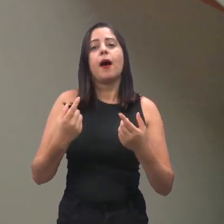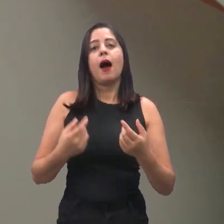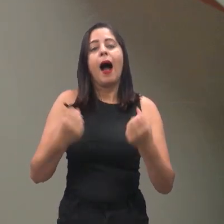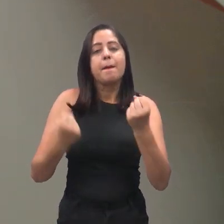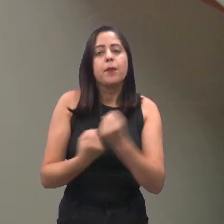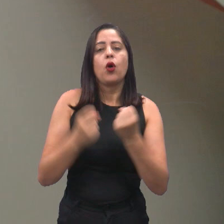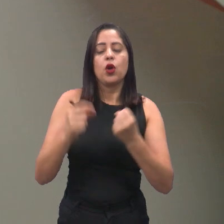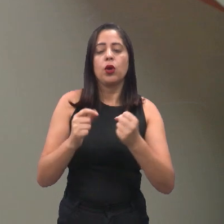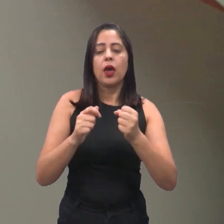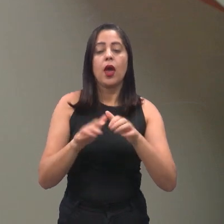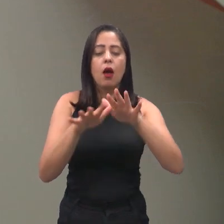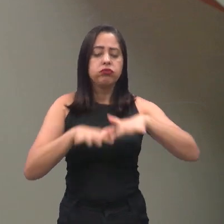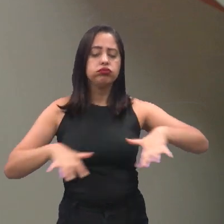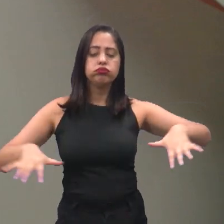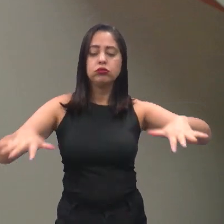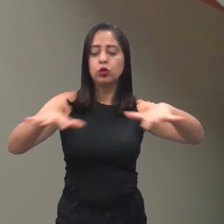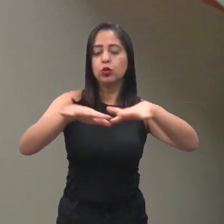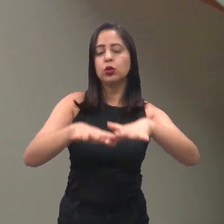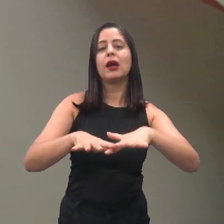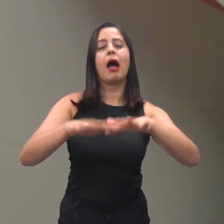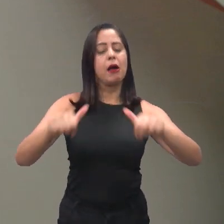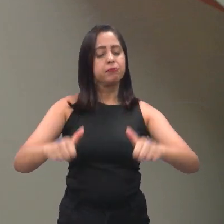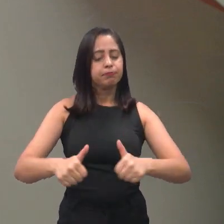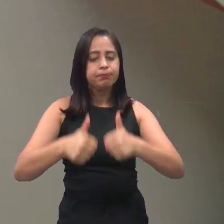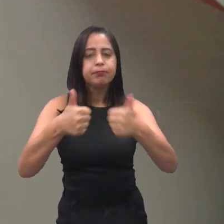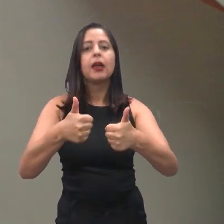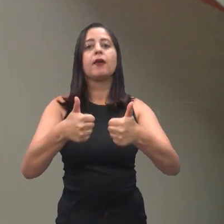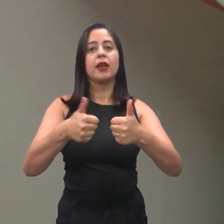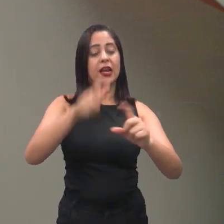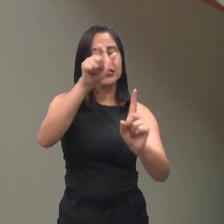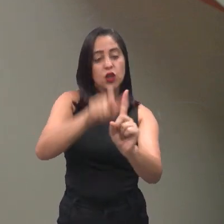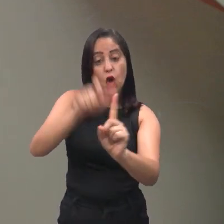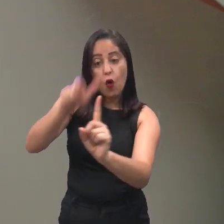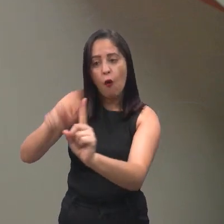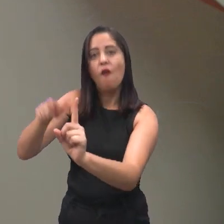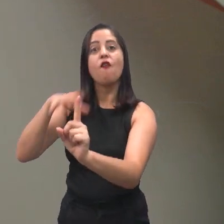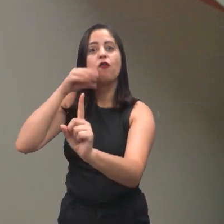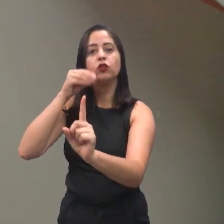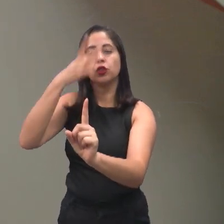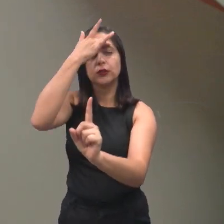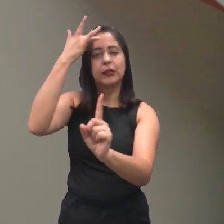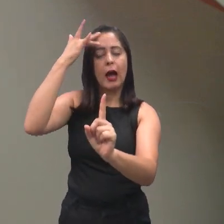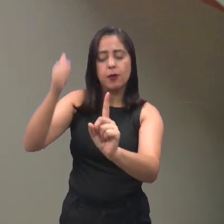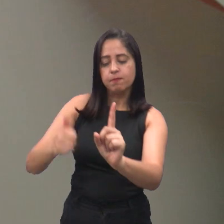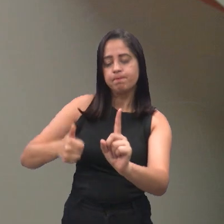saudáveis, promovendo a saúde mental dos trabalhadores e contribuindo também para a